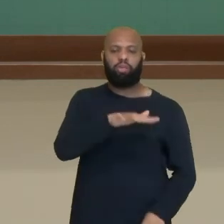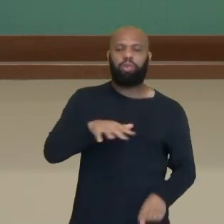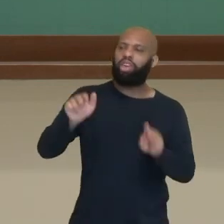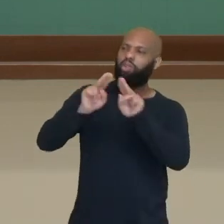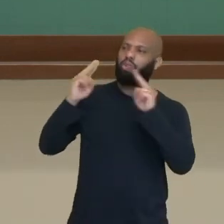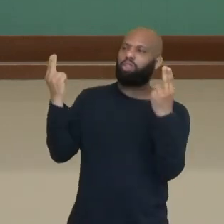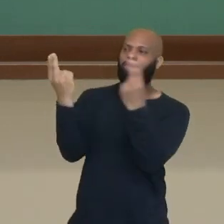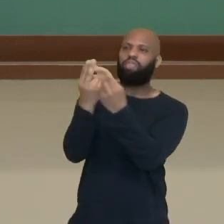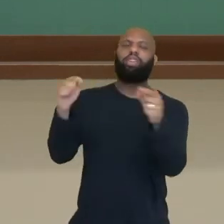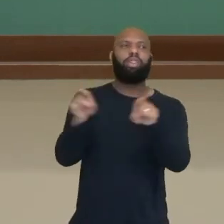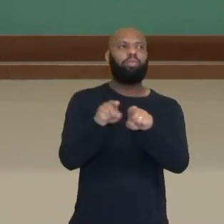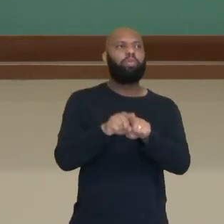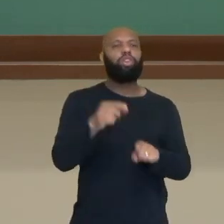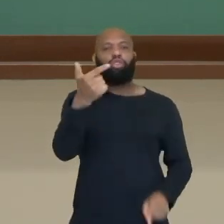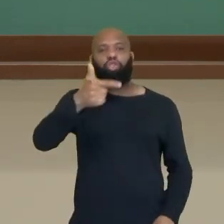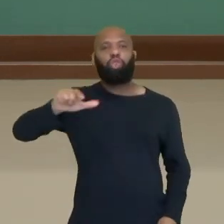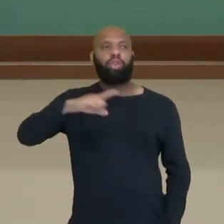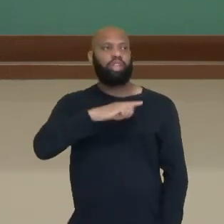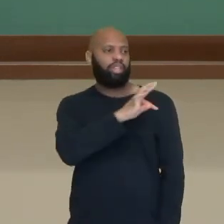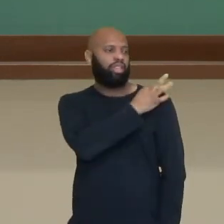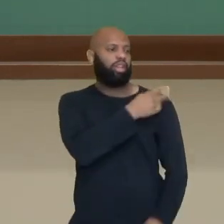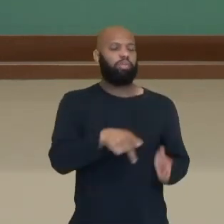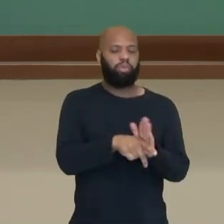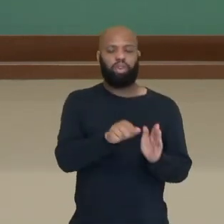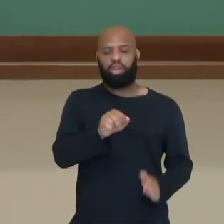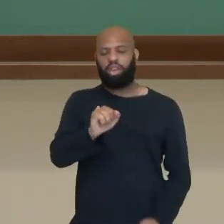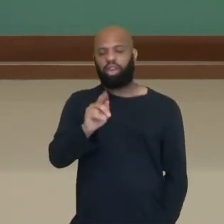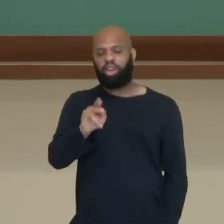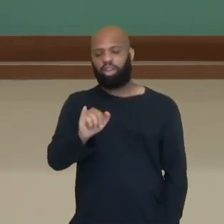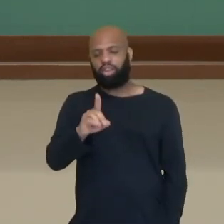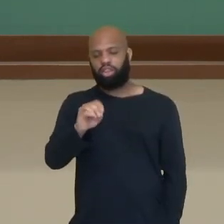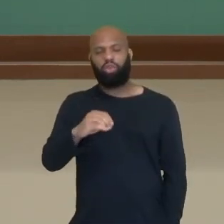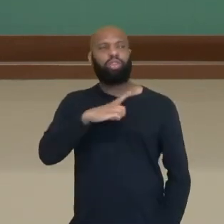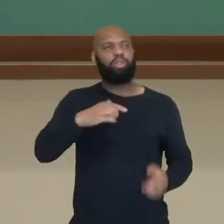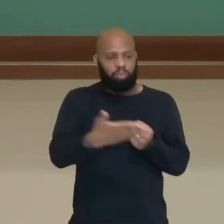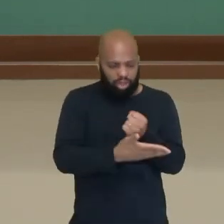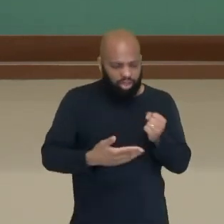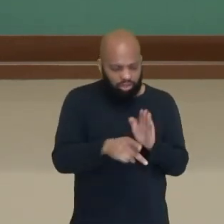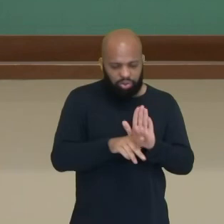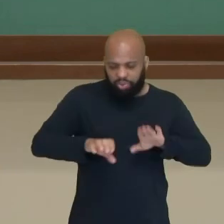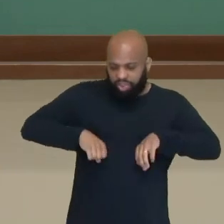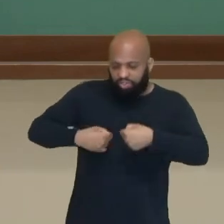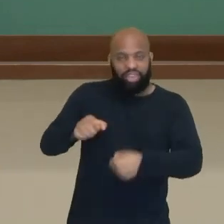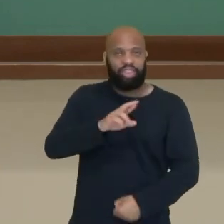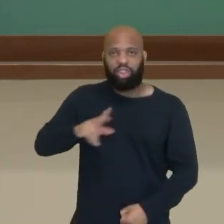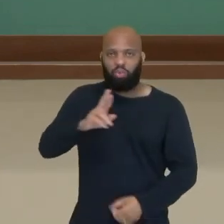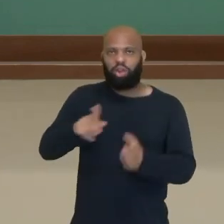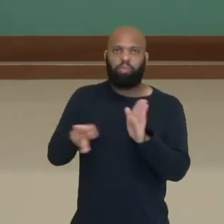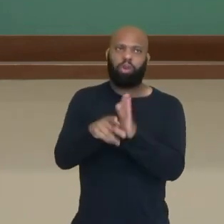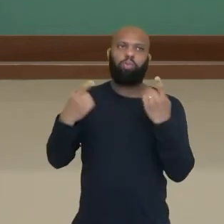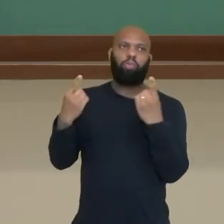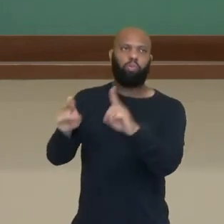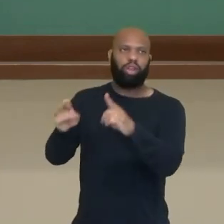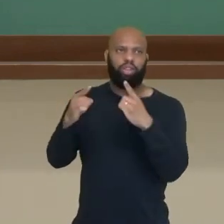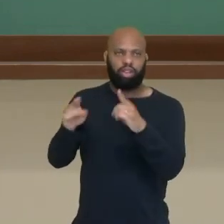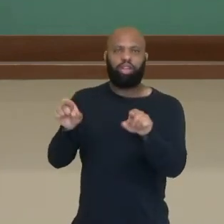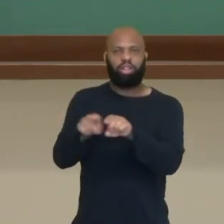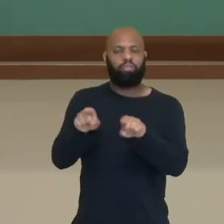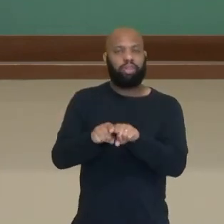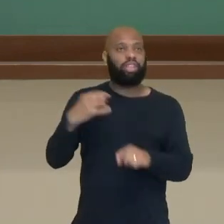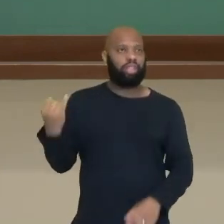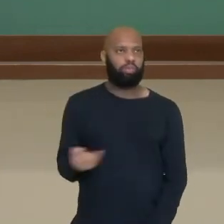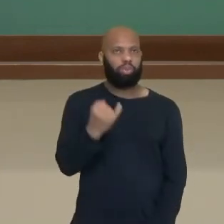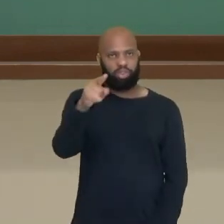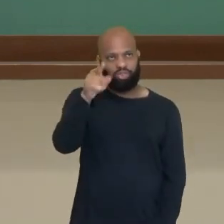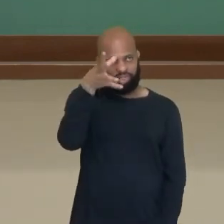ambiente, reforçando que as técnicas do Aikido são pautadas na defesa e não no ataque. Isso é muito